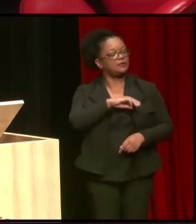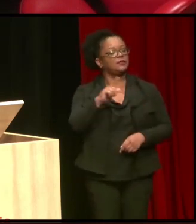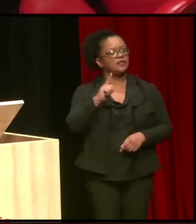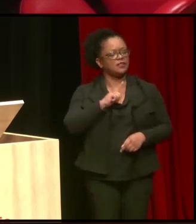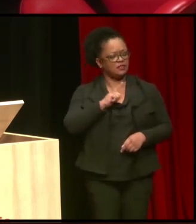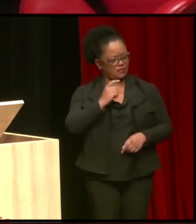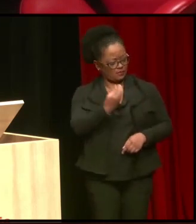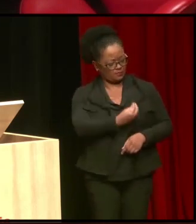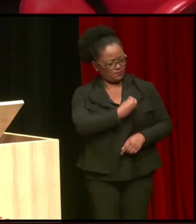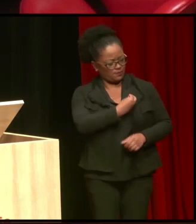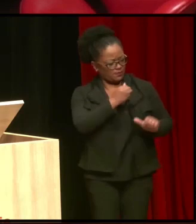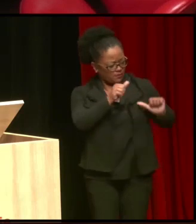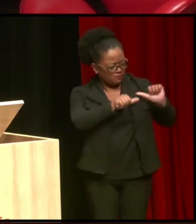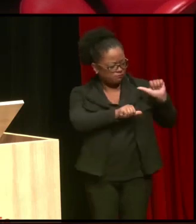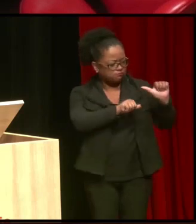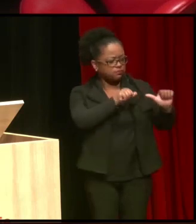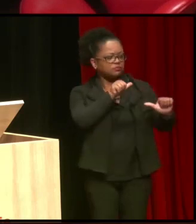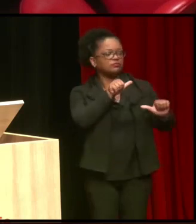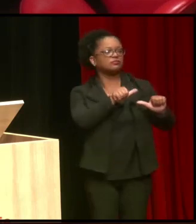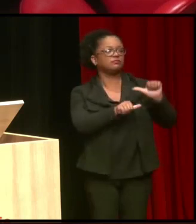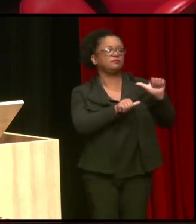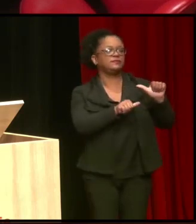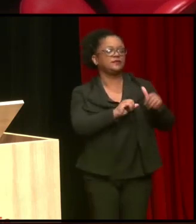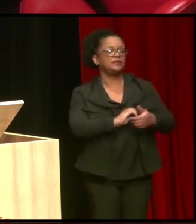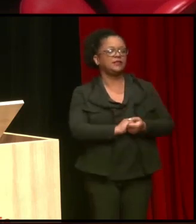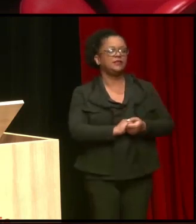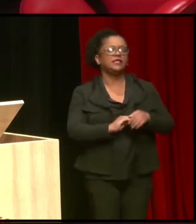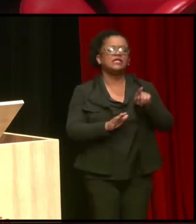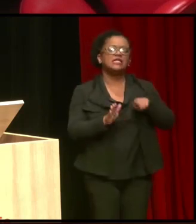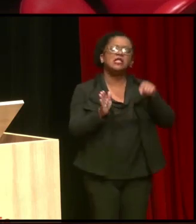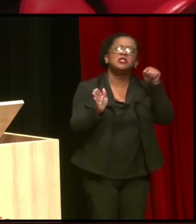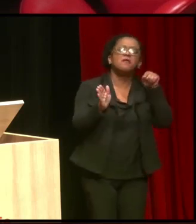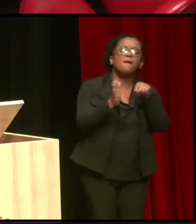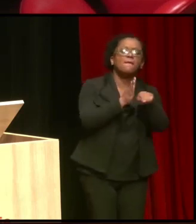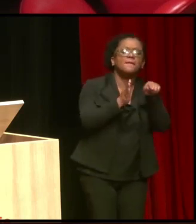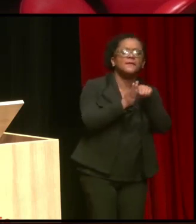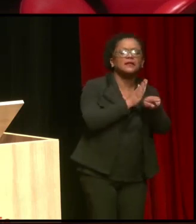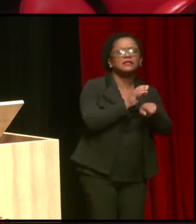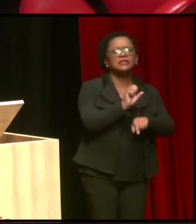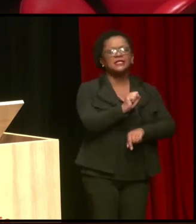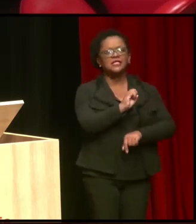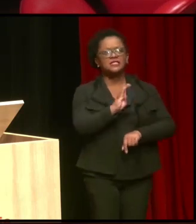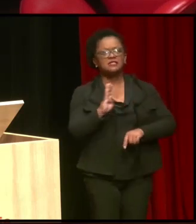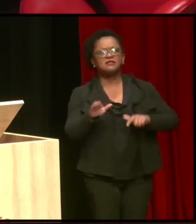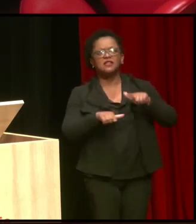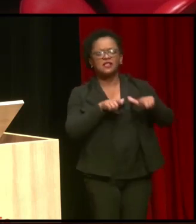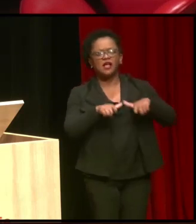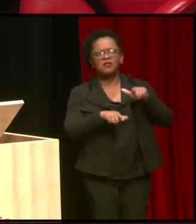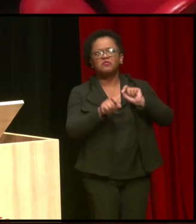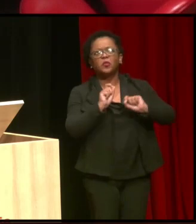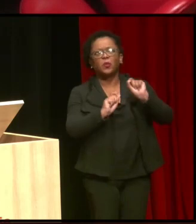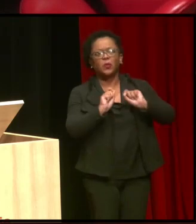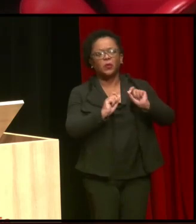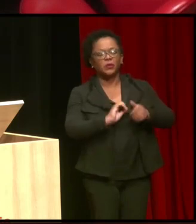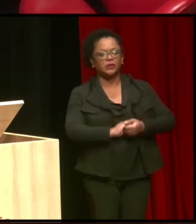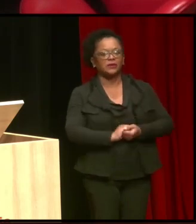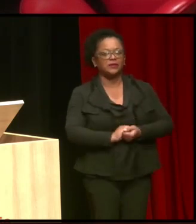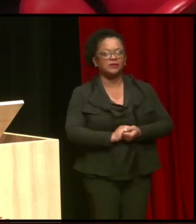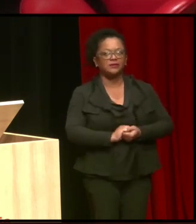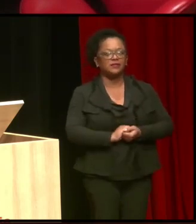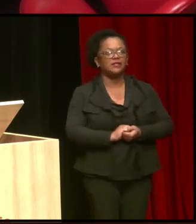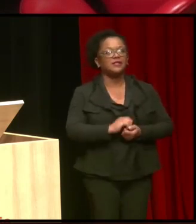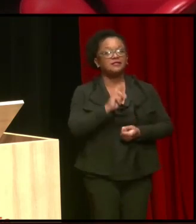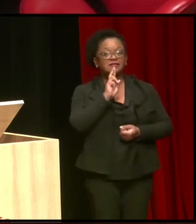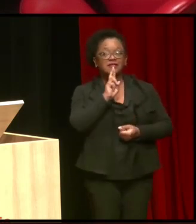vidas. Quase sempre quando eu pergunto, mexe com o que a Sociedade Bíblica, a resposta está lá na pontinha, estão vendo